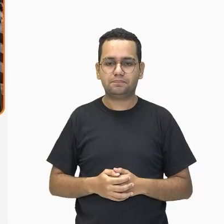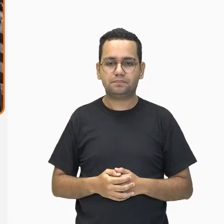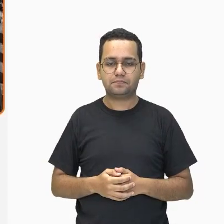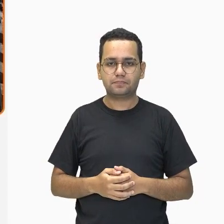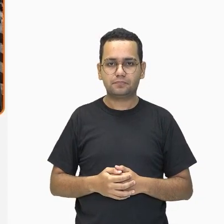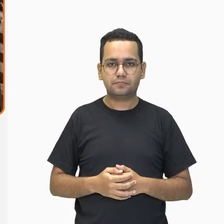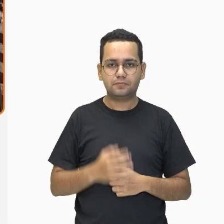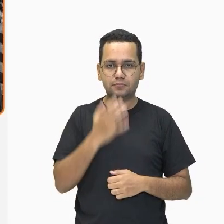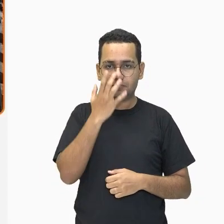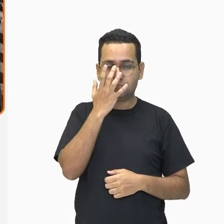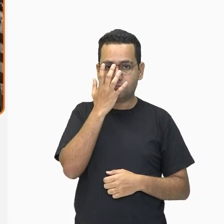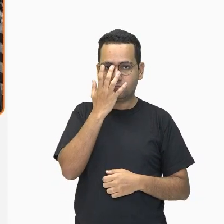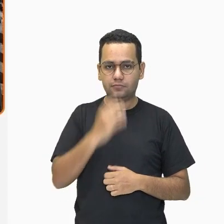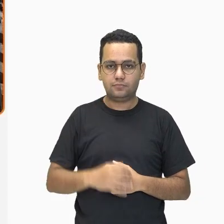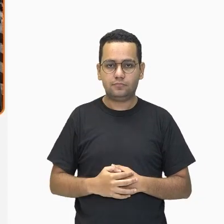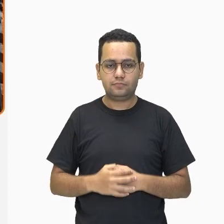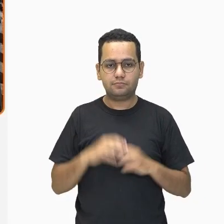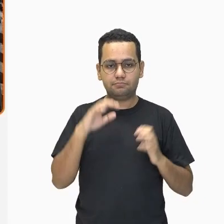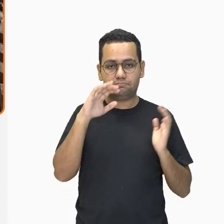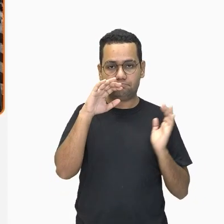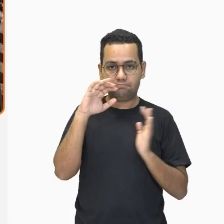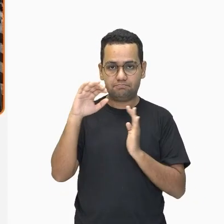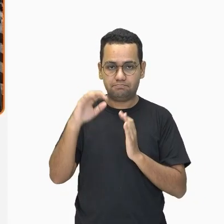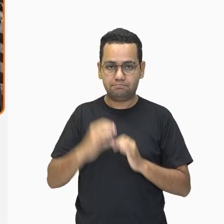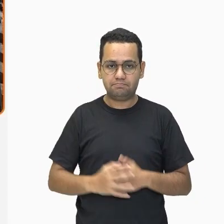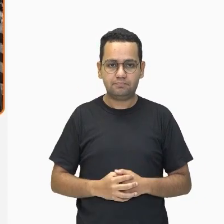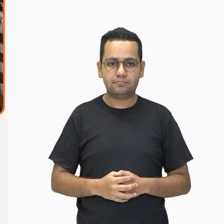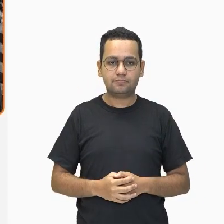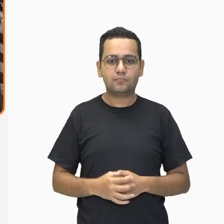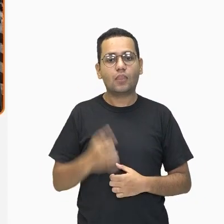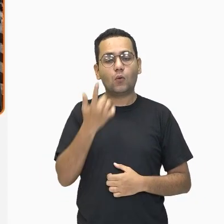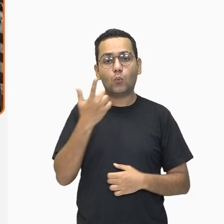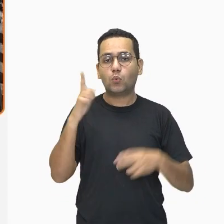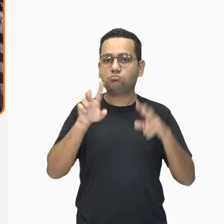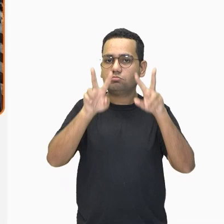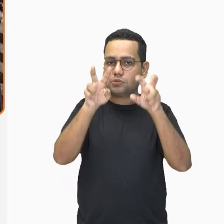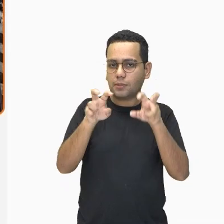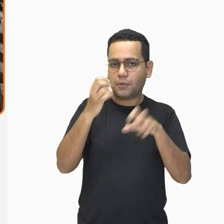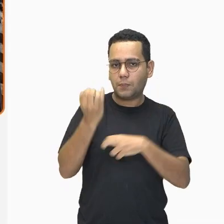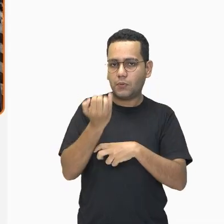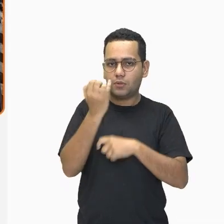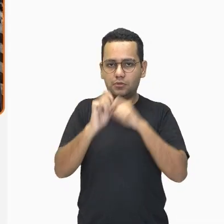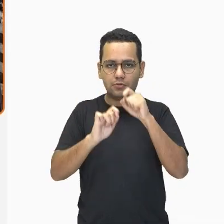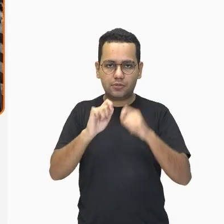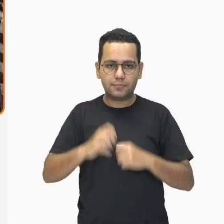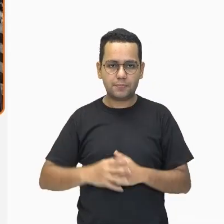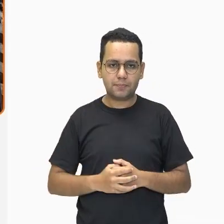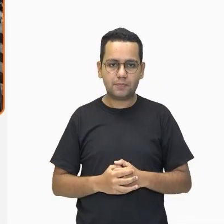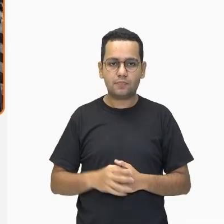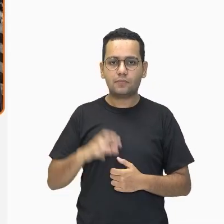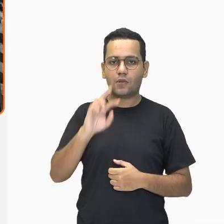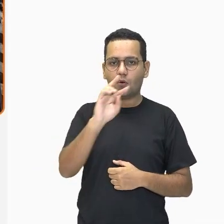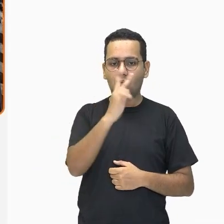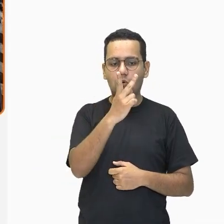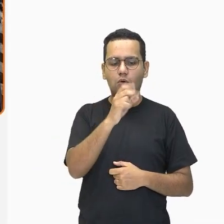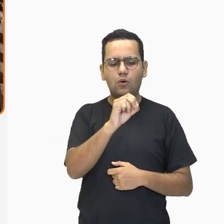para vocês agora um outro tema bastante importante para a gente conhecer, que é o Holocausto. Galera, prestem atenção